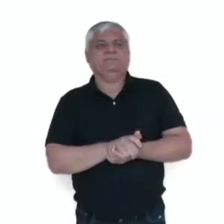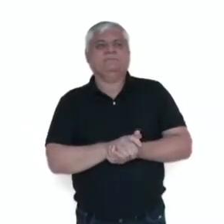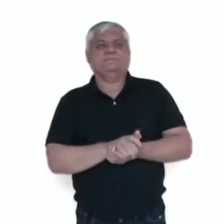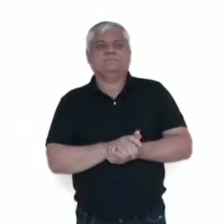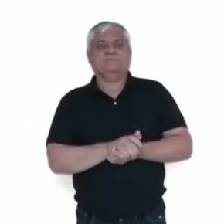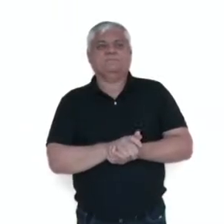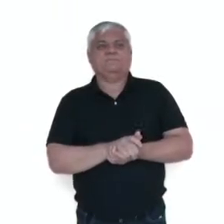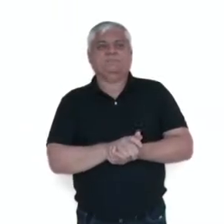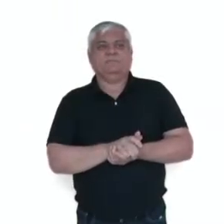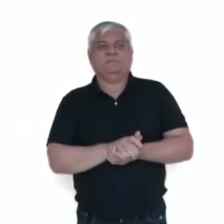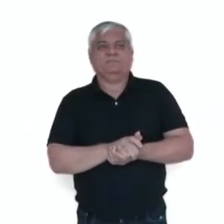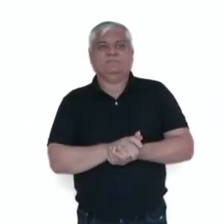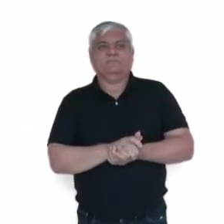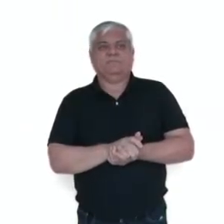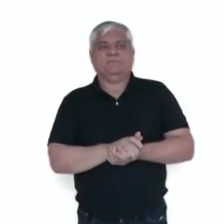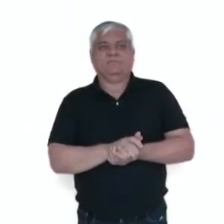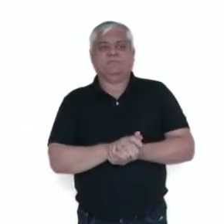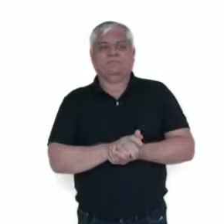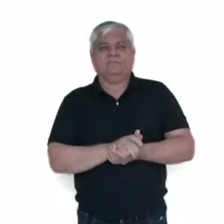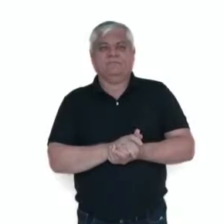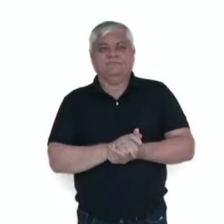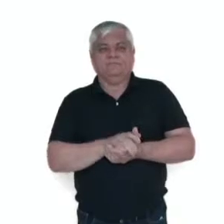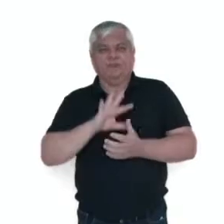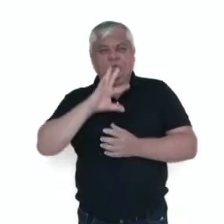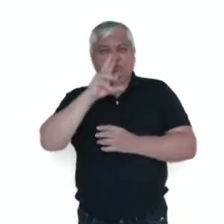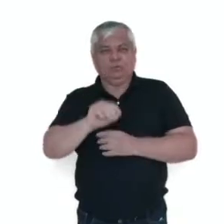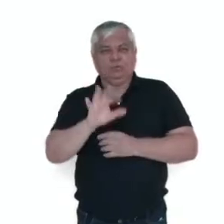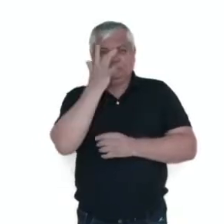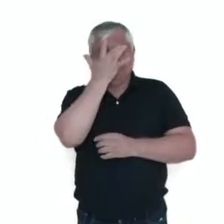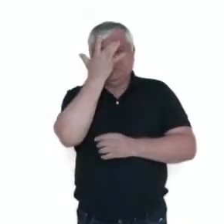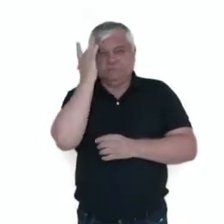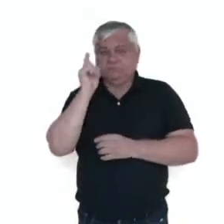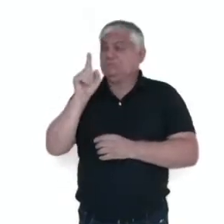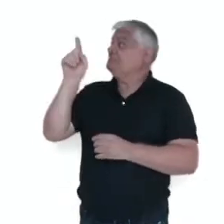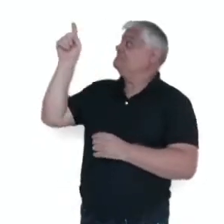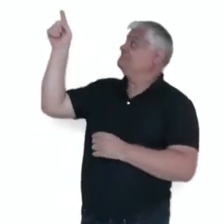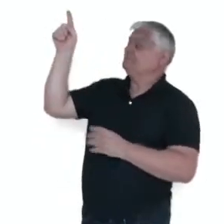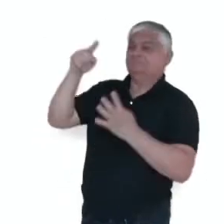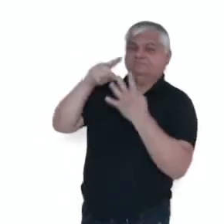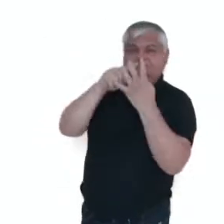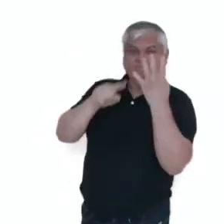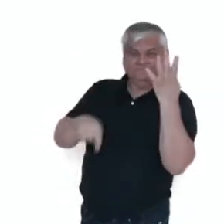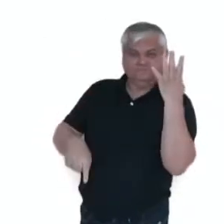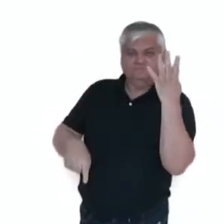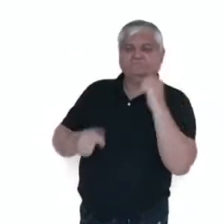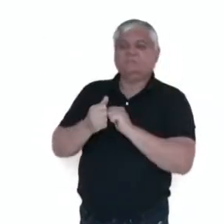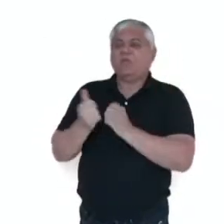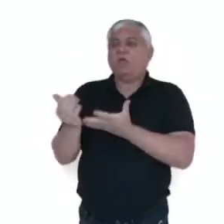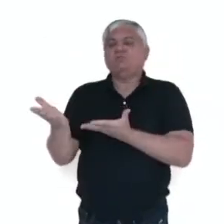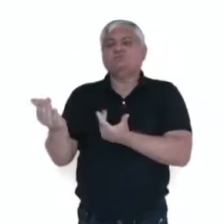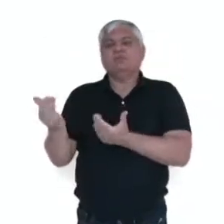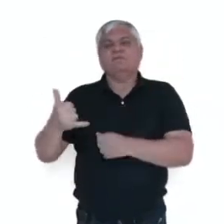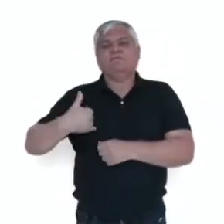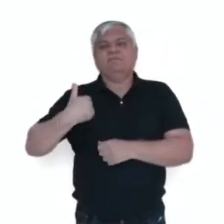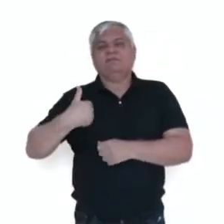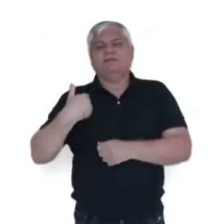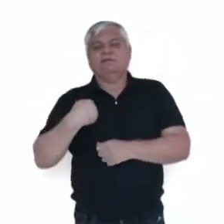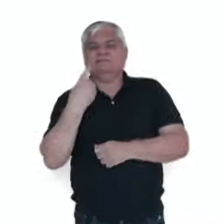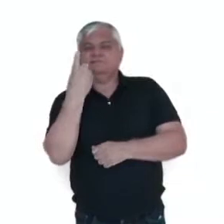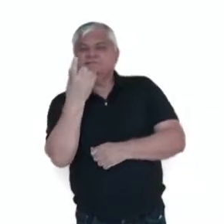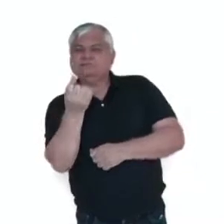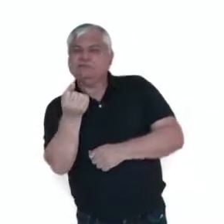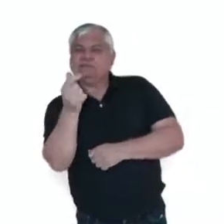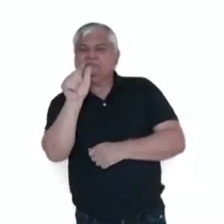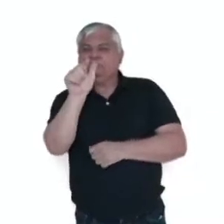Daniel Áviles, Gabriel Mota, Cauã Vieira e Samara Nascimento têm idades entre 16 e 17 anos